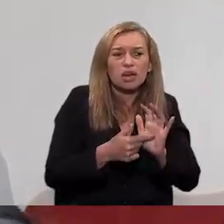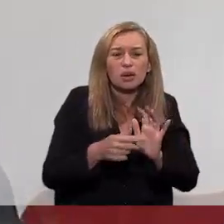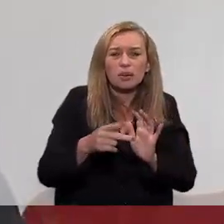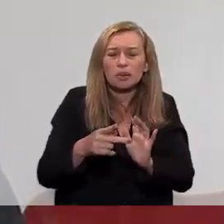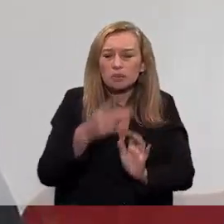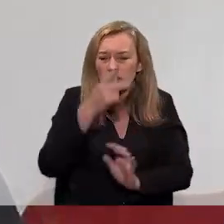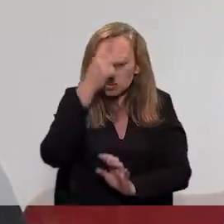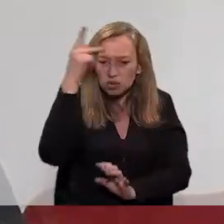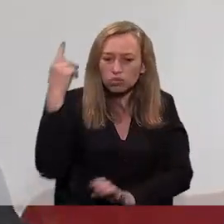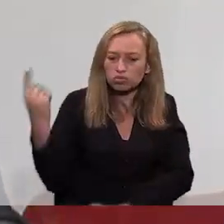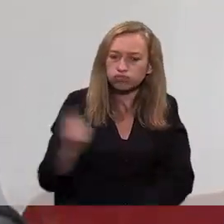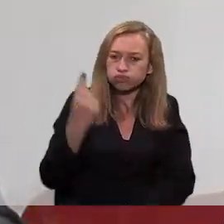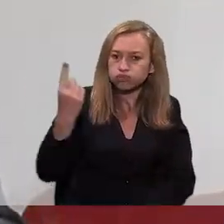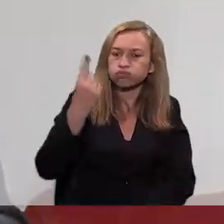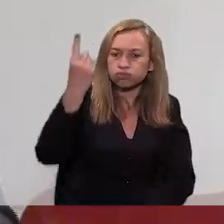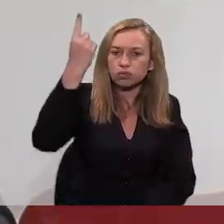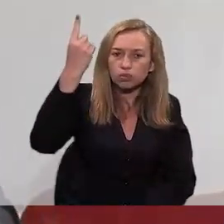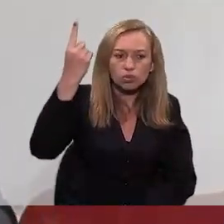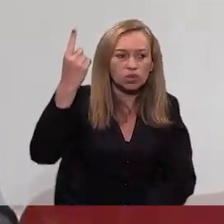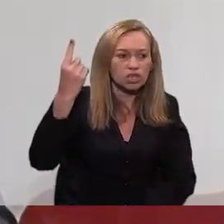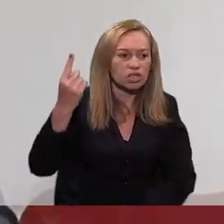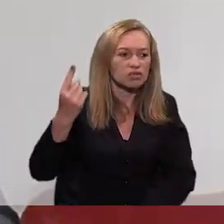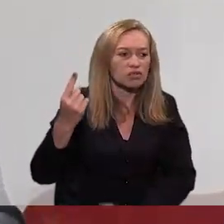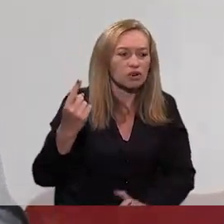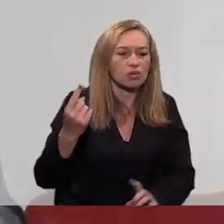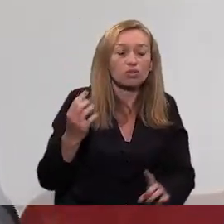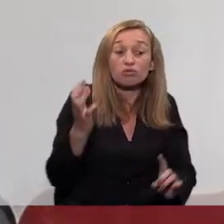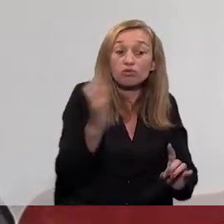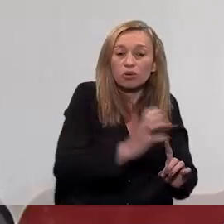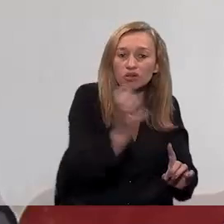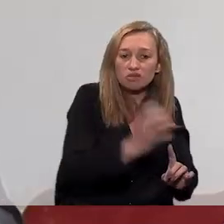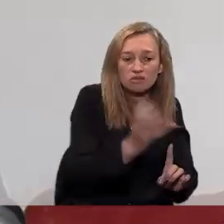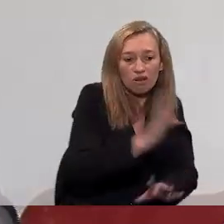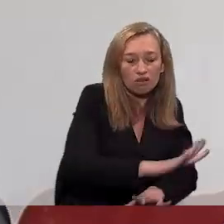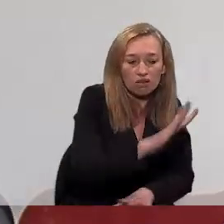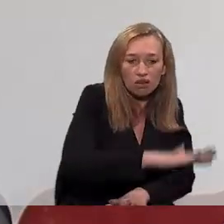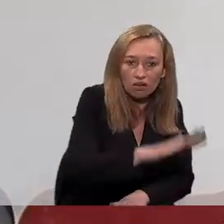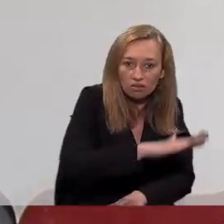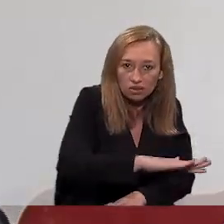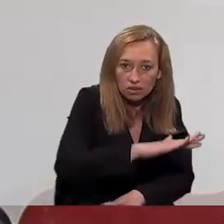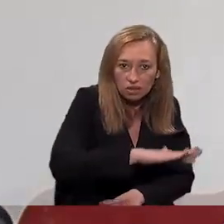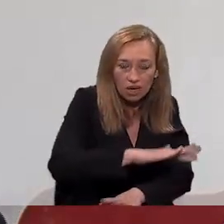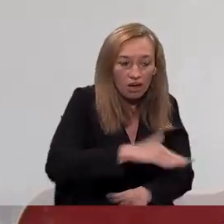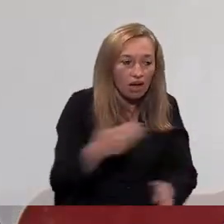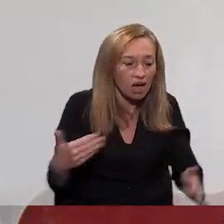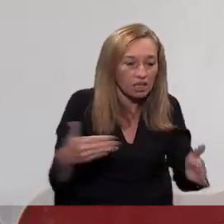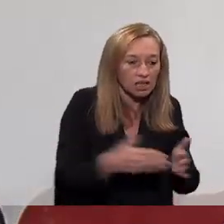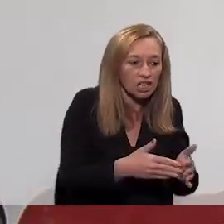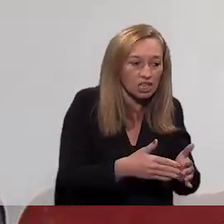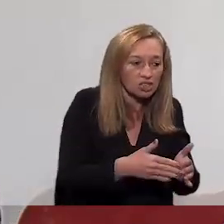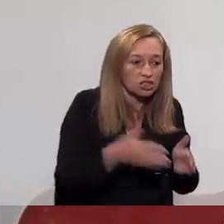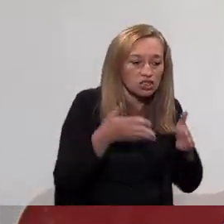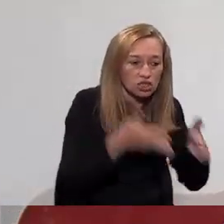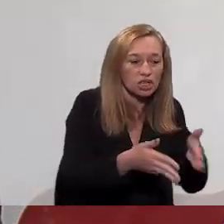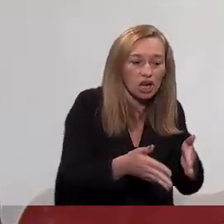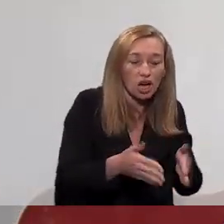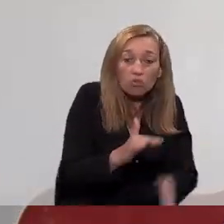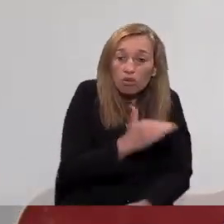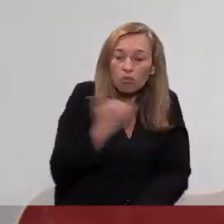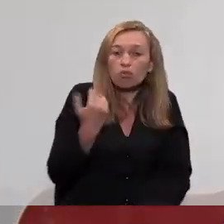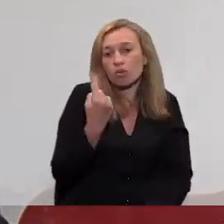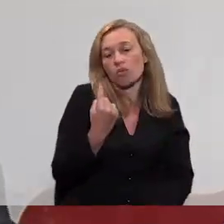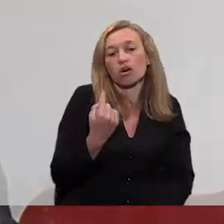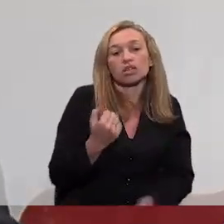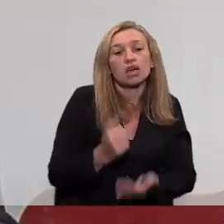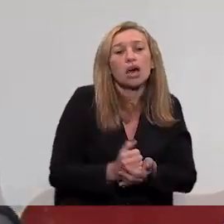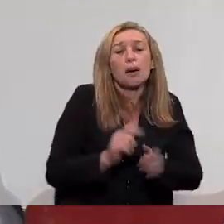por adultos. Adultos que vão simular e vão estimular um passo a passo até chegar a um suicídio